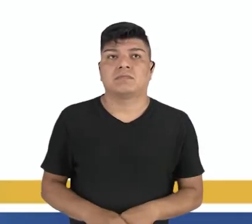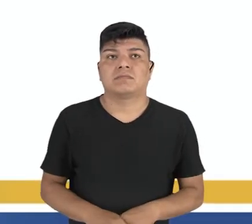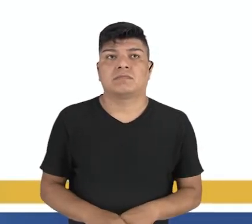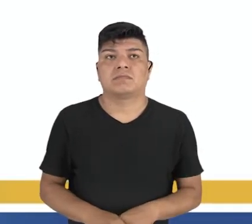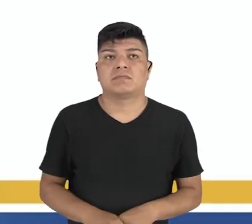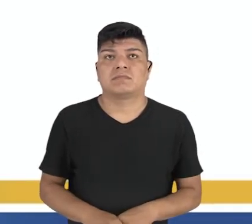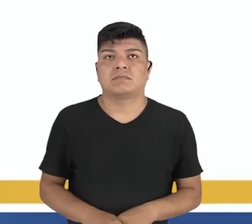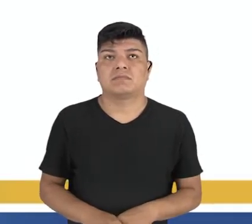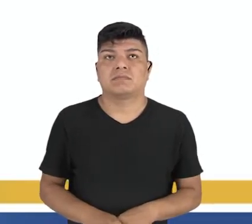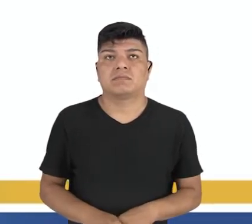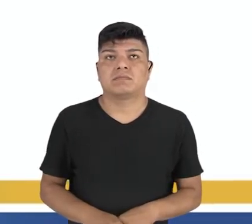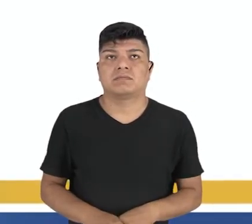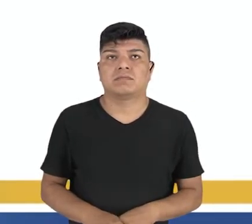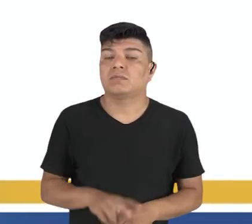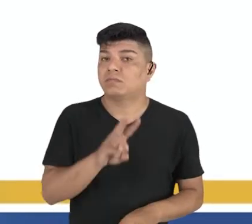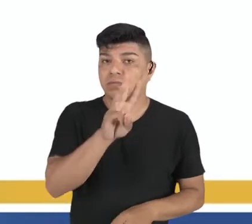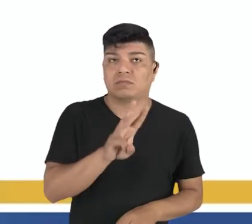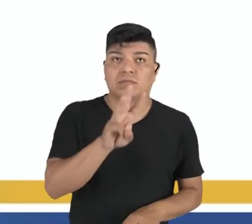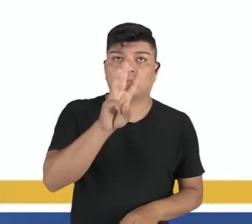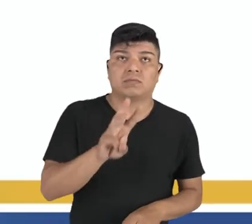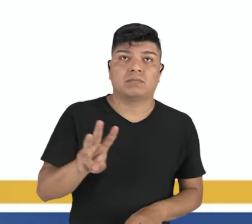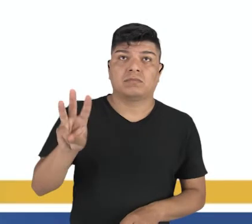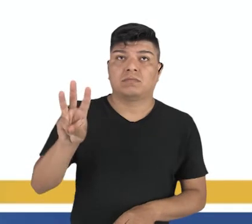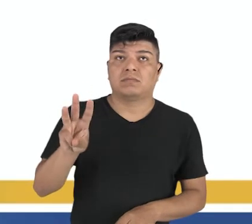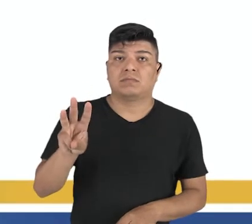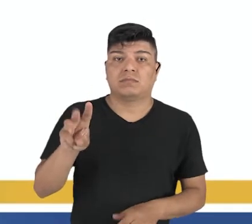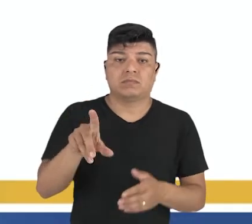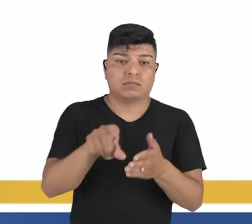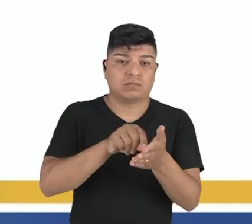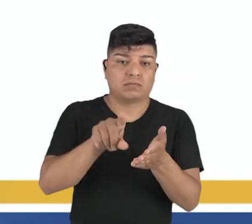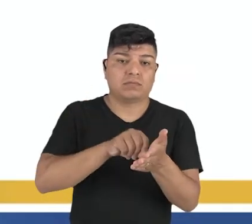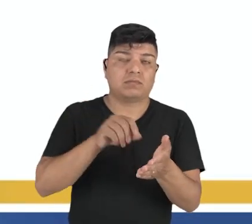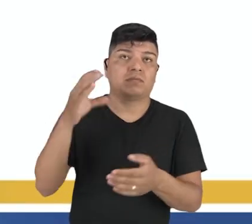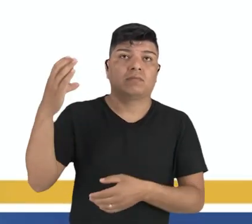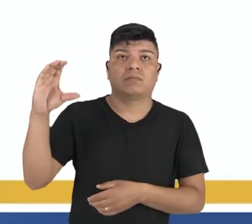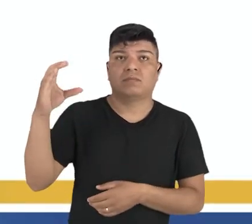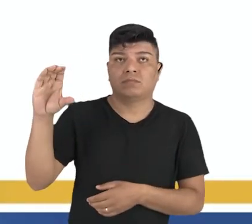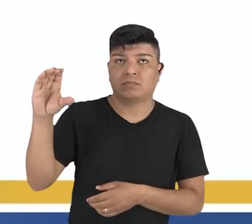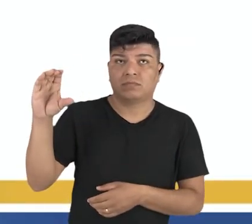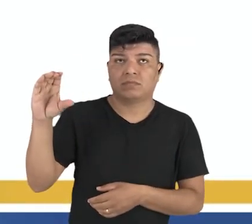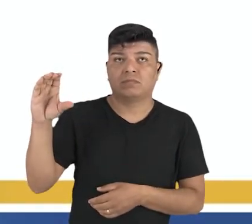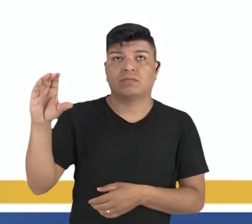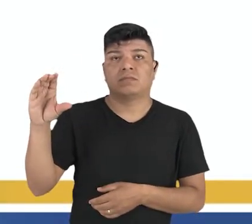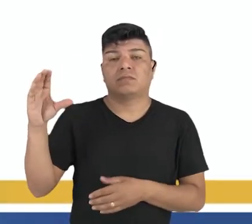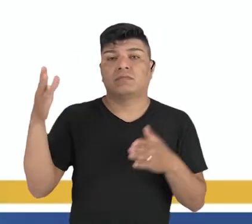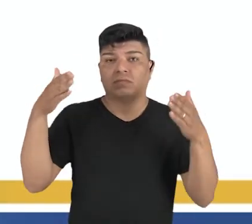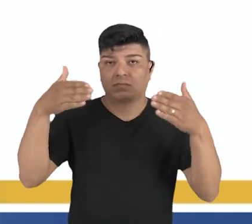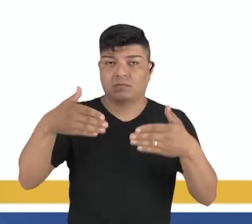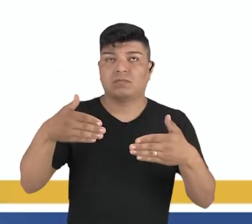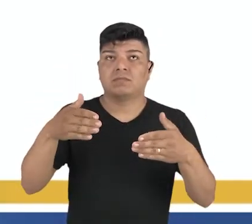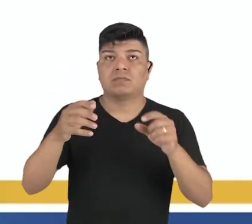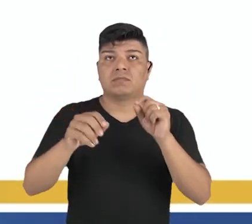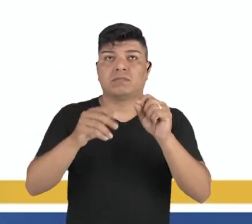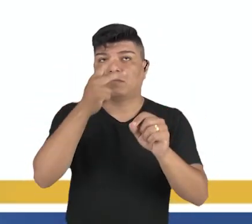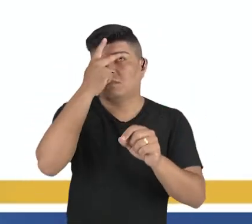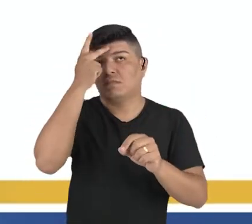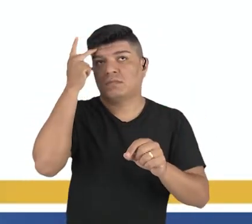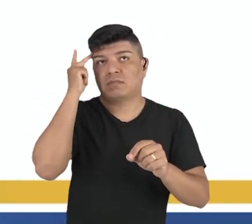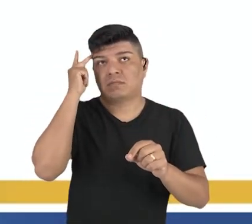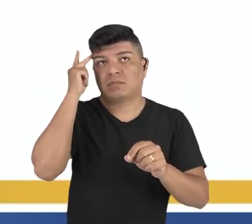apenas sites que trabalham com artigos de divulgação científicas voltados para o